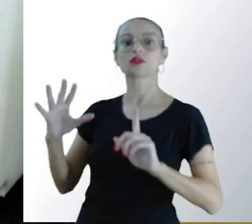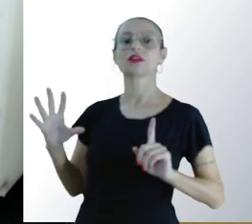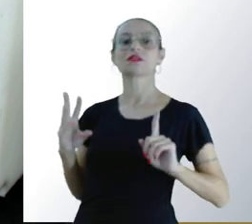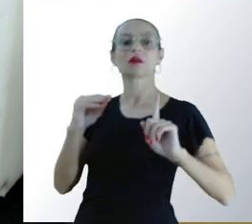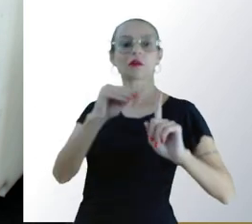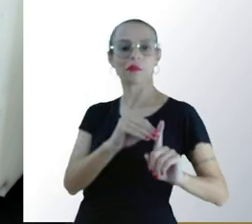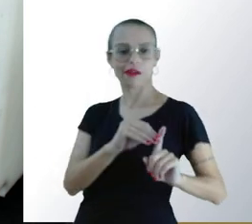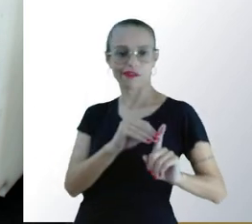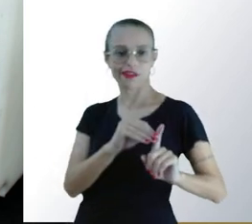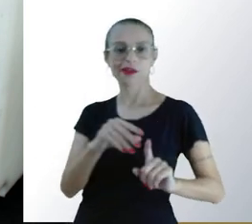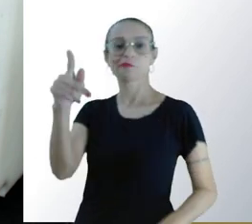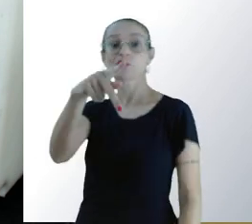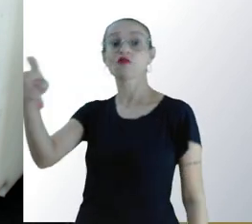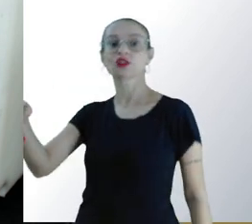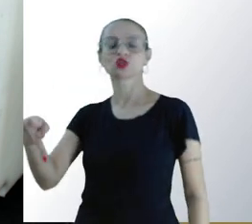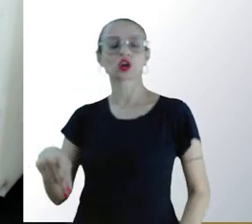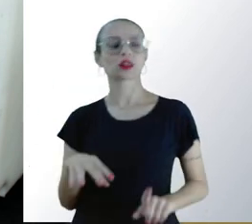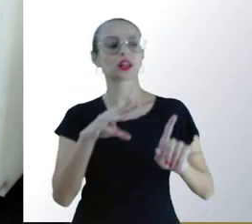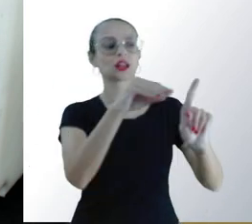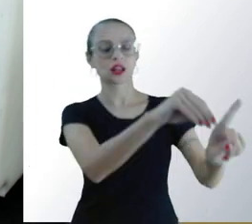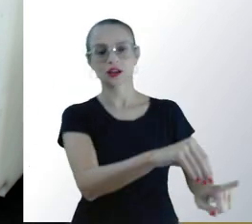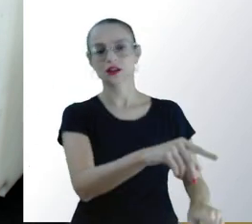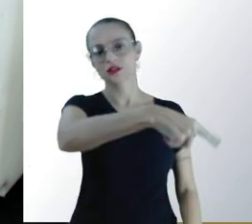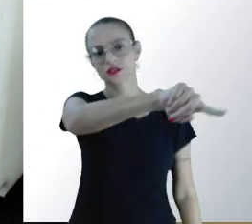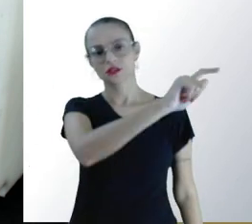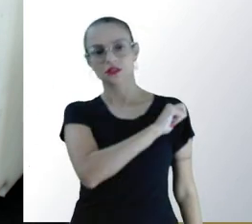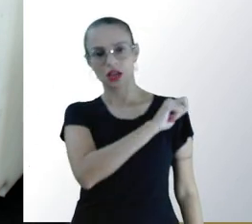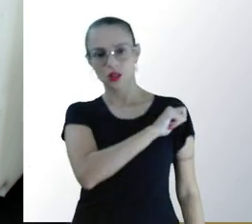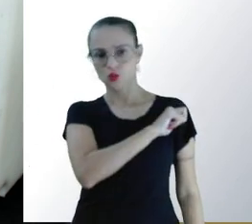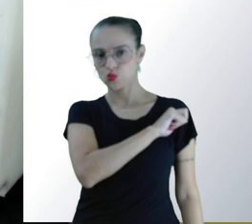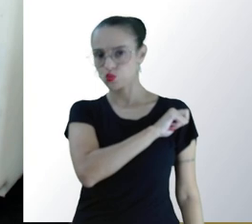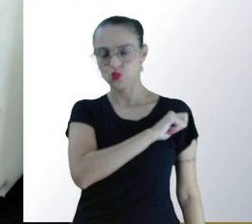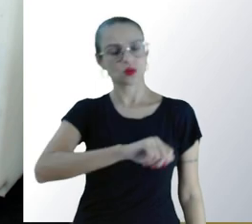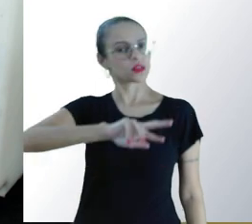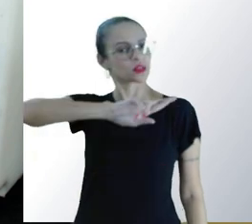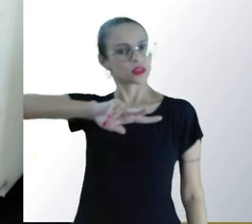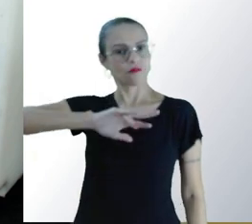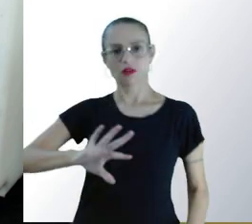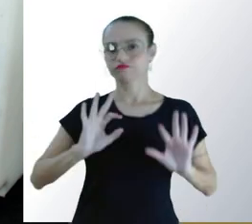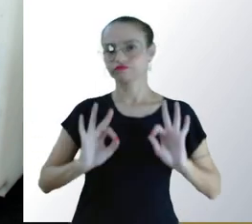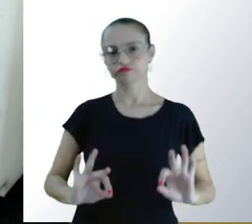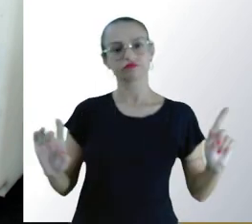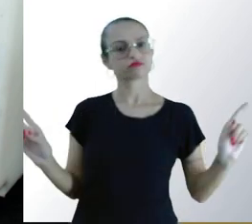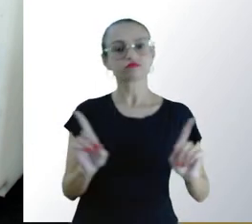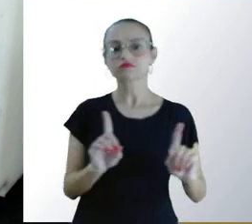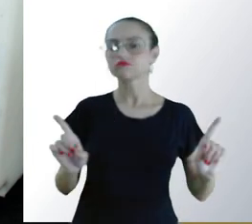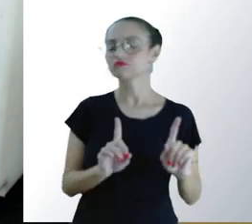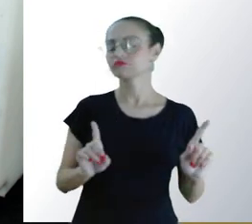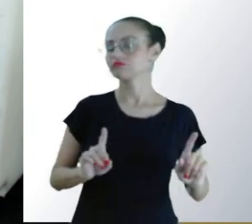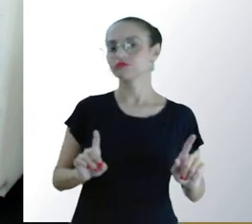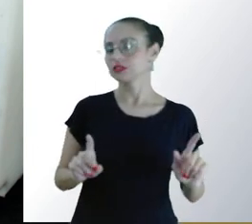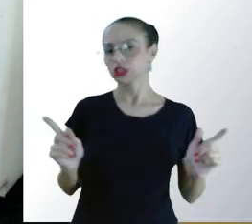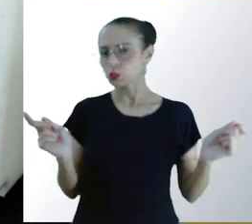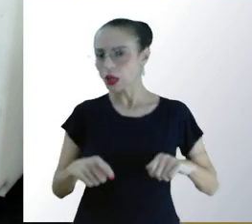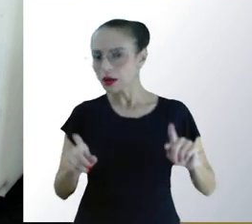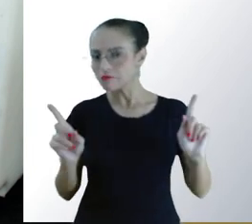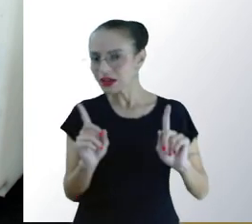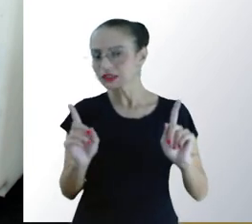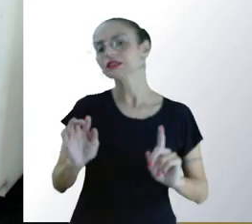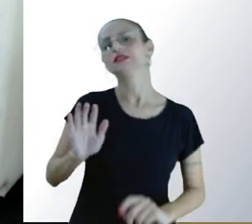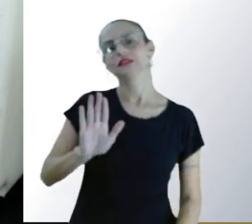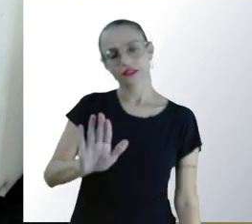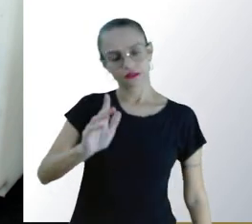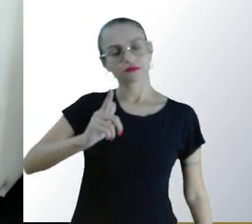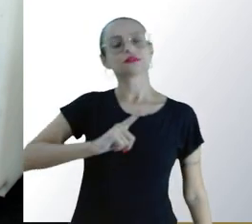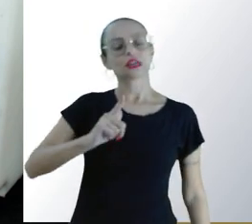professor em relação aos alunos, né? Não é pacífico isso, né? Há quem entenda que não há essa possibilidade, mas há